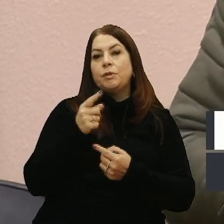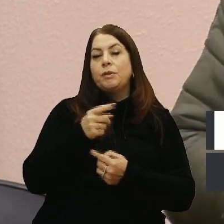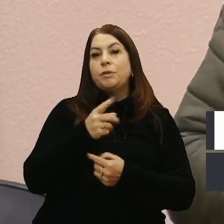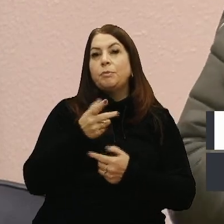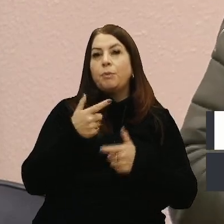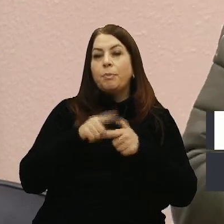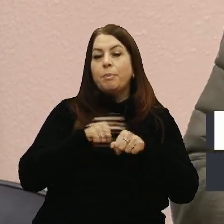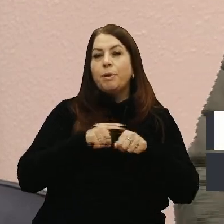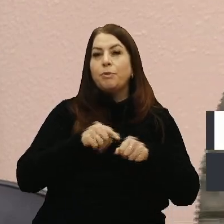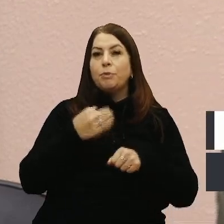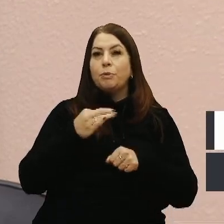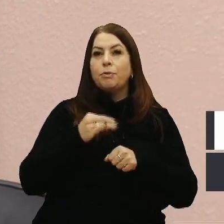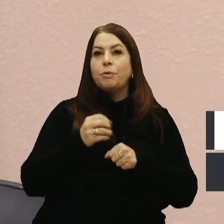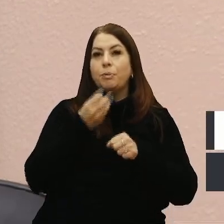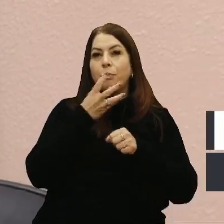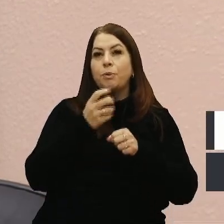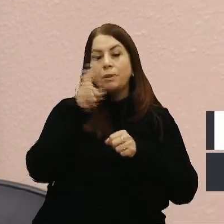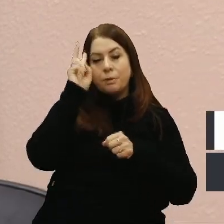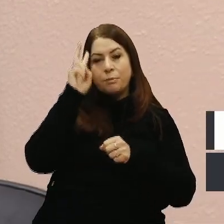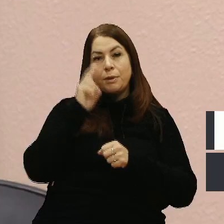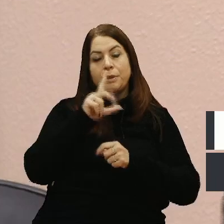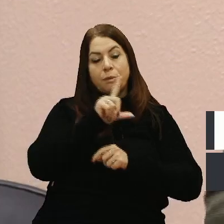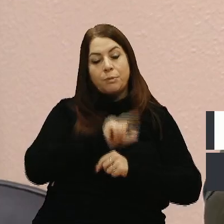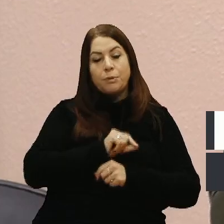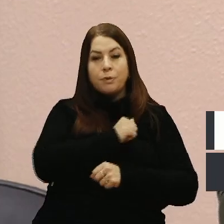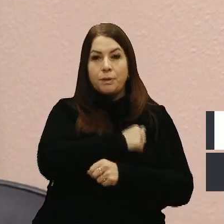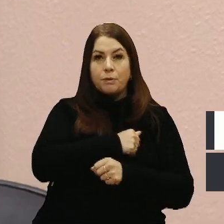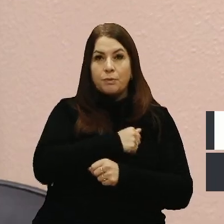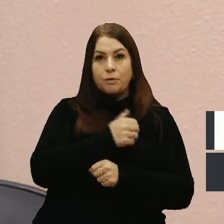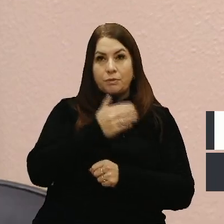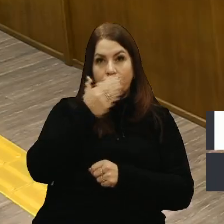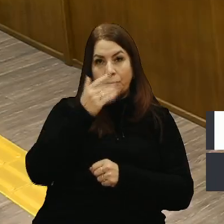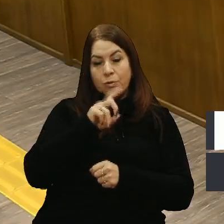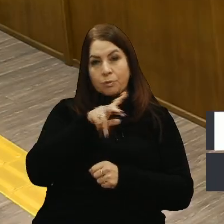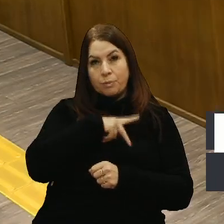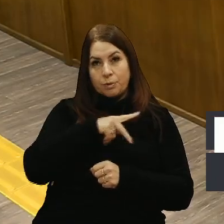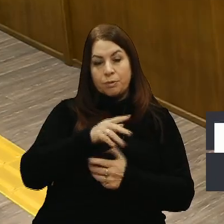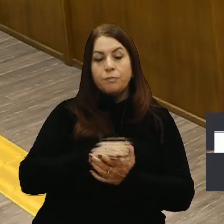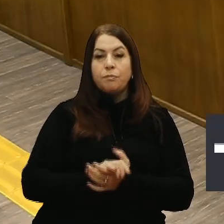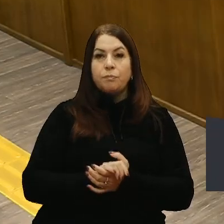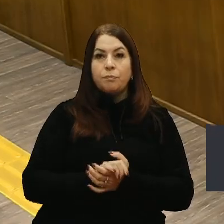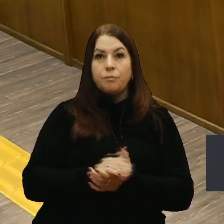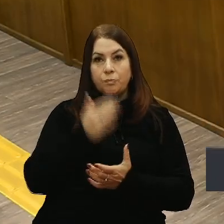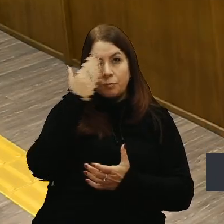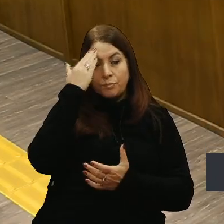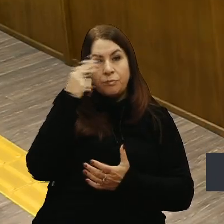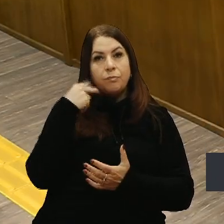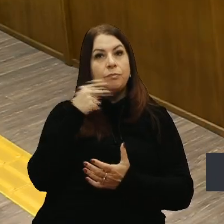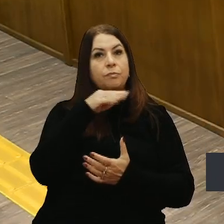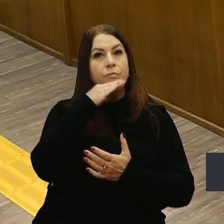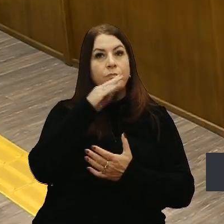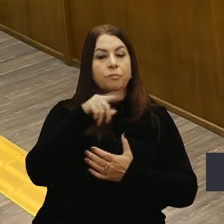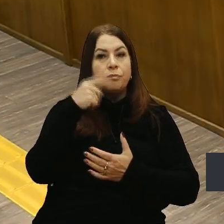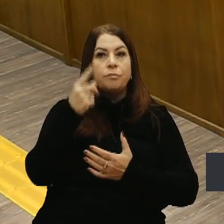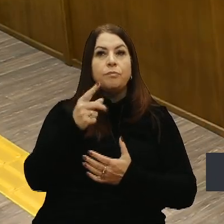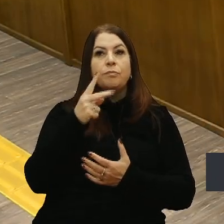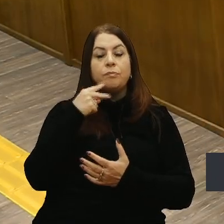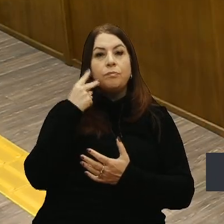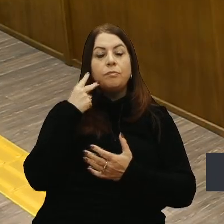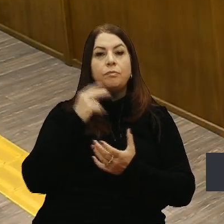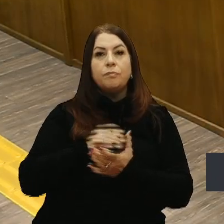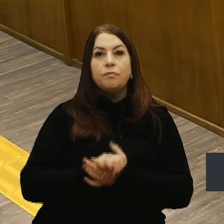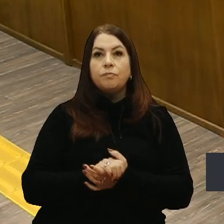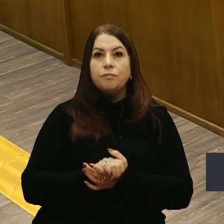e que as boas lembranças amenizem essa saudade. Seria isso, presidente. Obrigado, vereador Bortolo. O próximo vereador